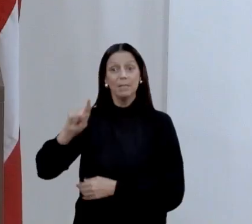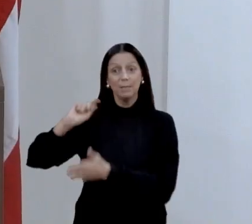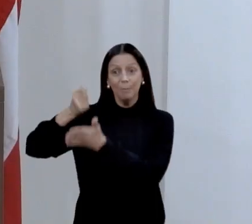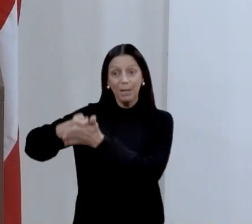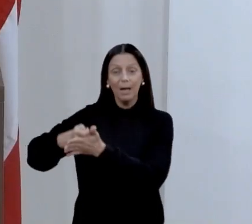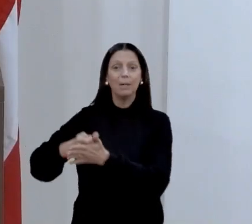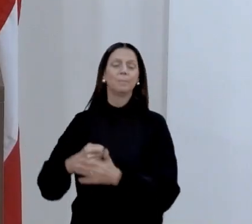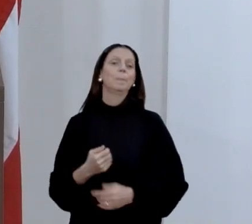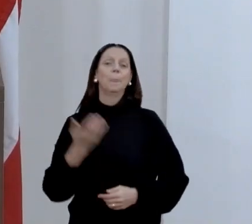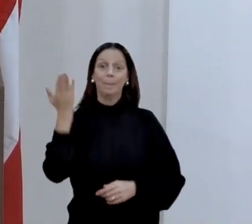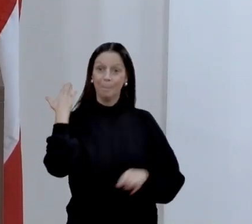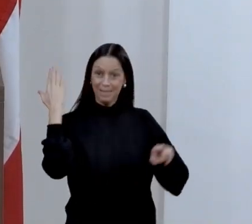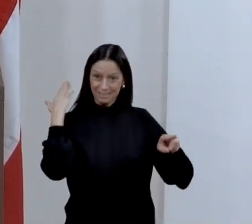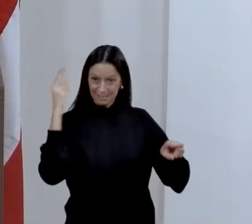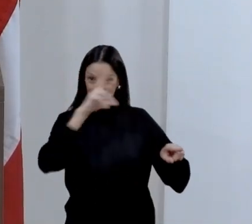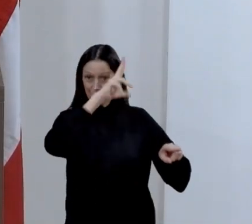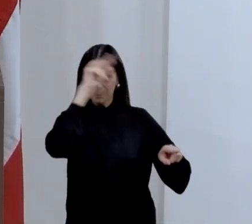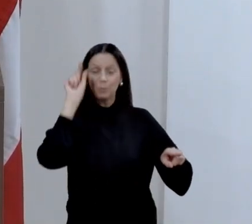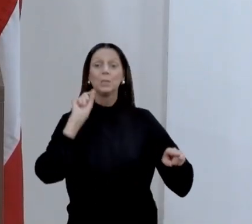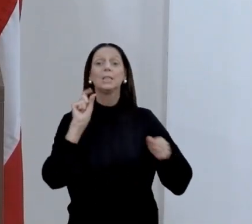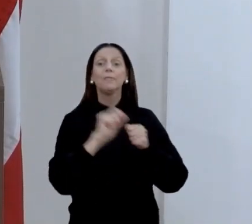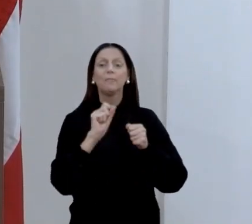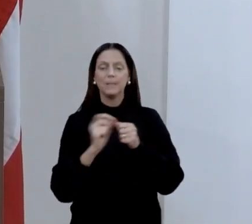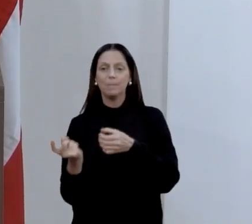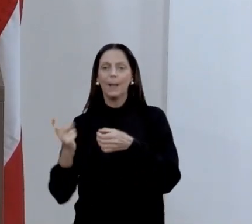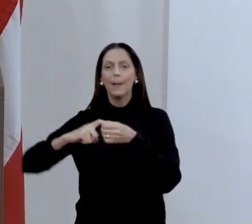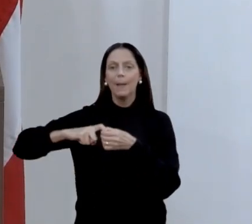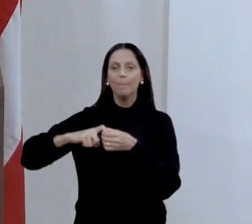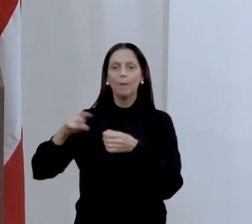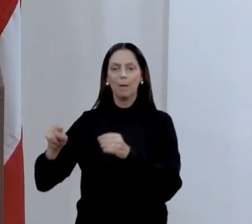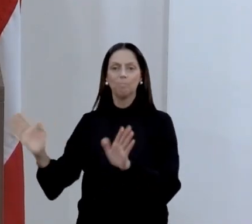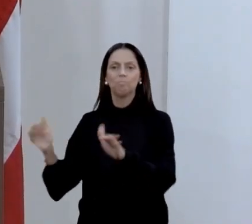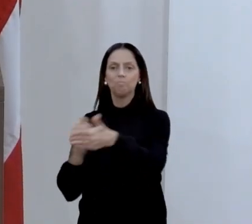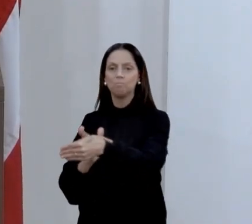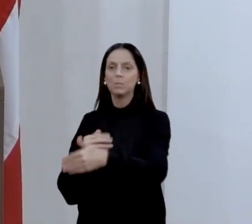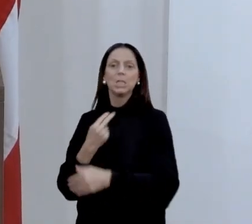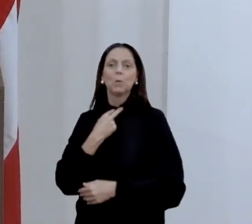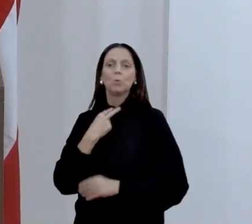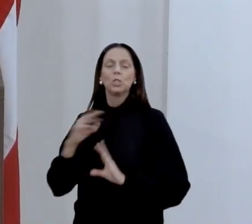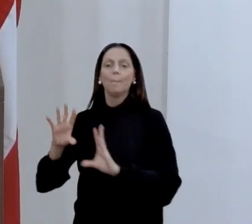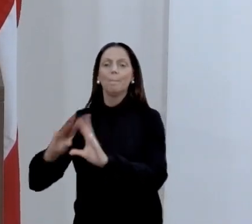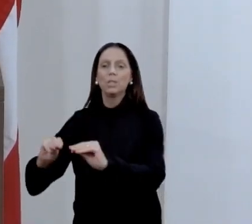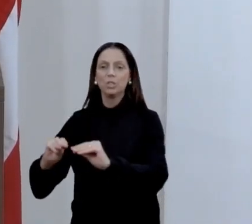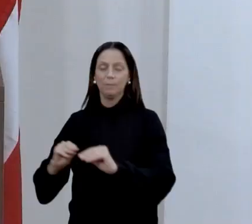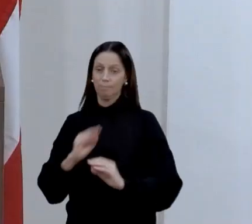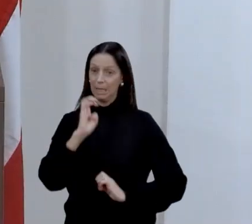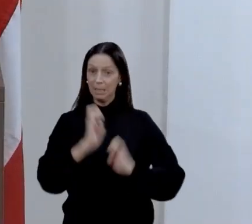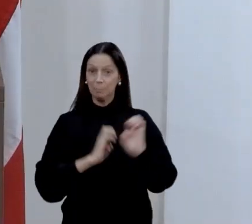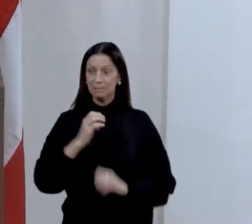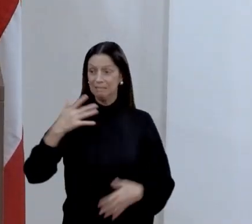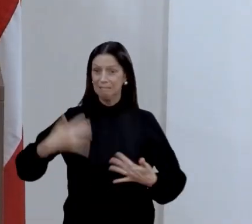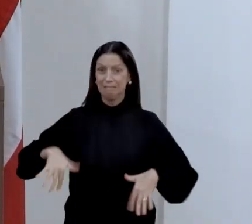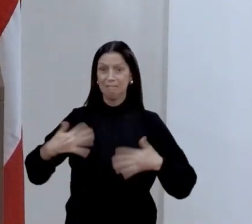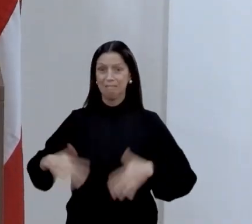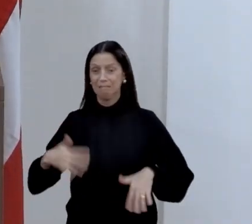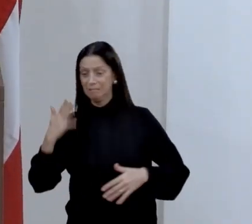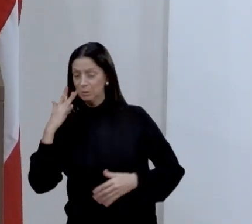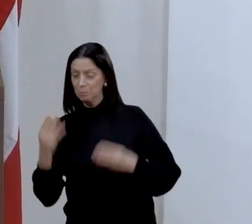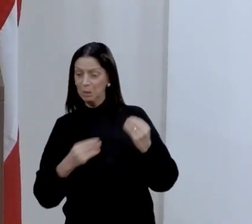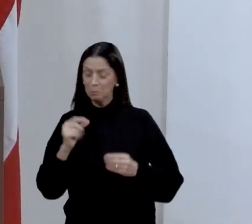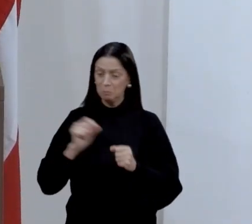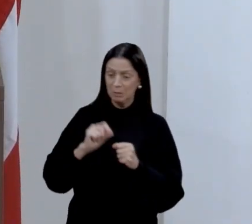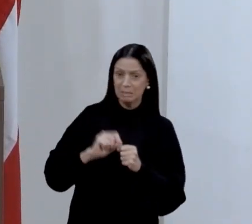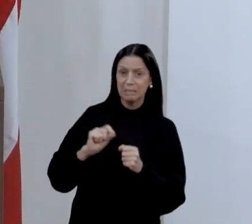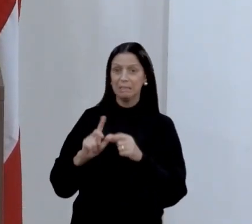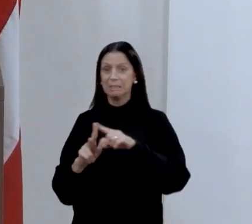o cadeado, não deram conta, não souberam fazer. O Alemão não tinha empresa, e a empresa que estava lá não dava conta de fazer a manutenção